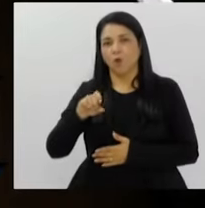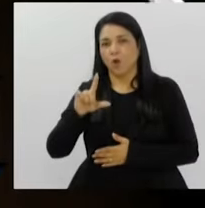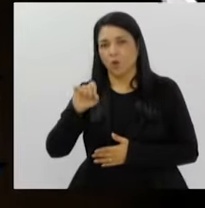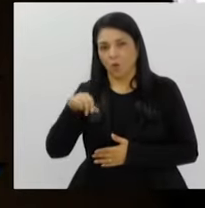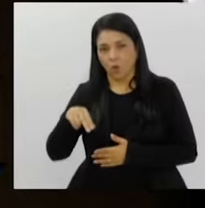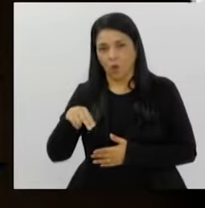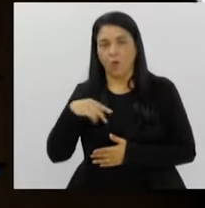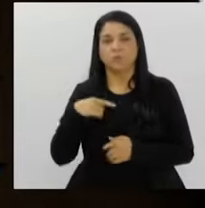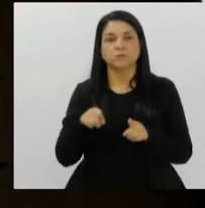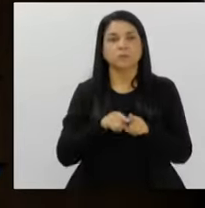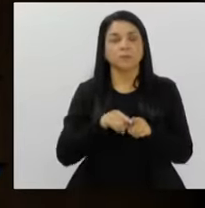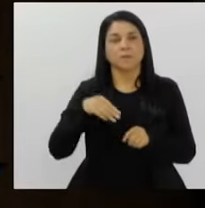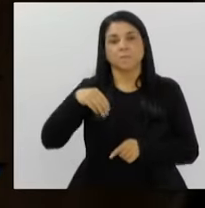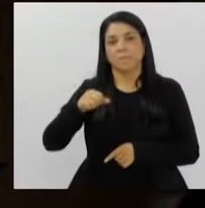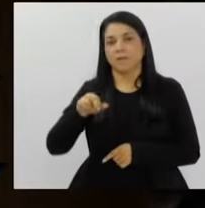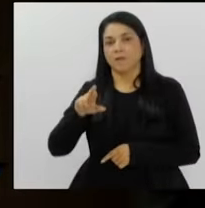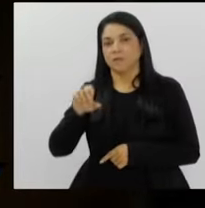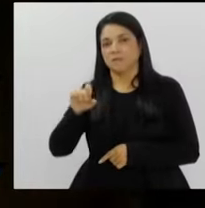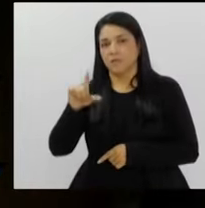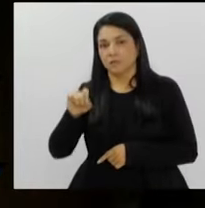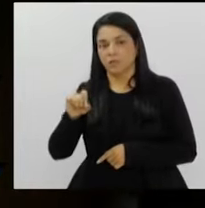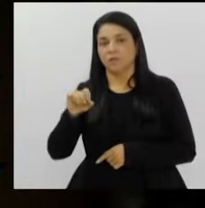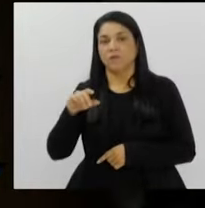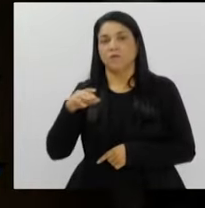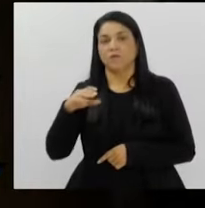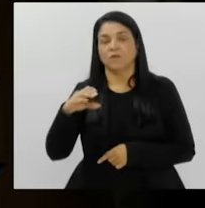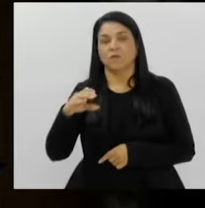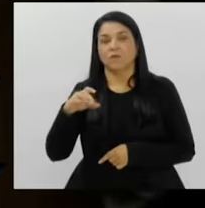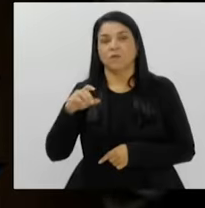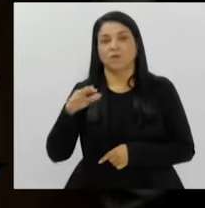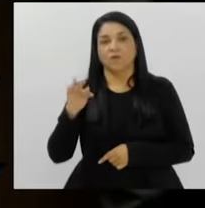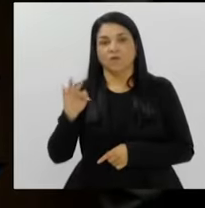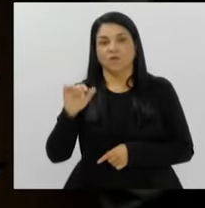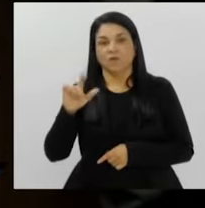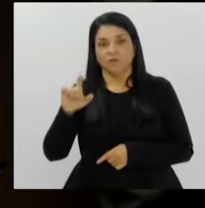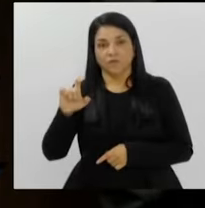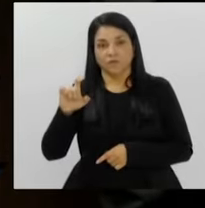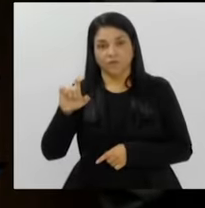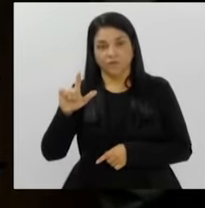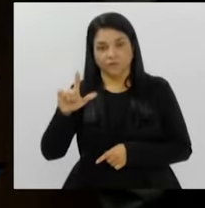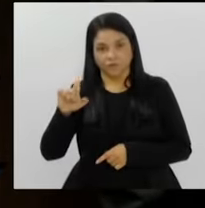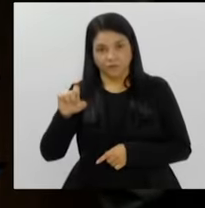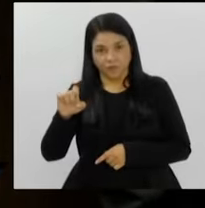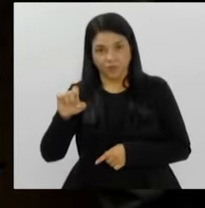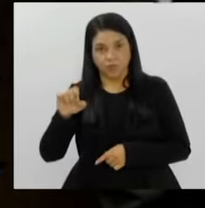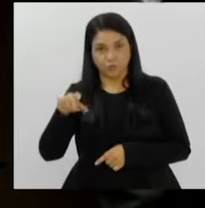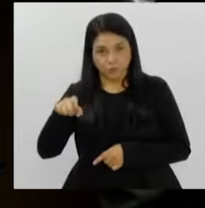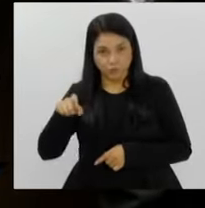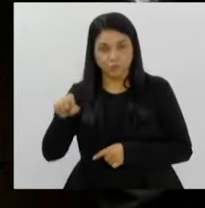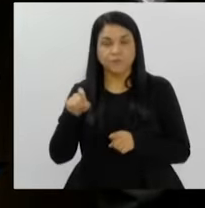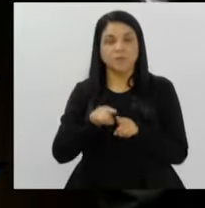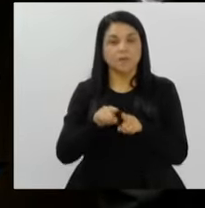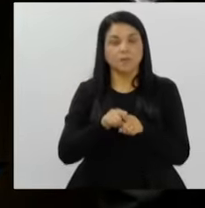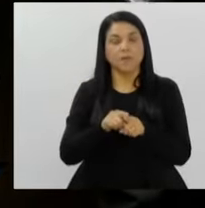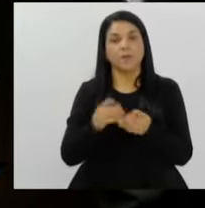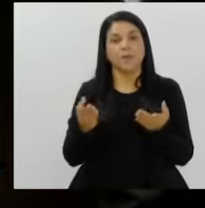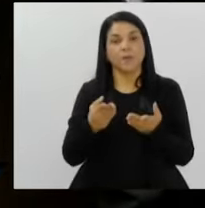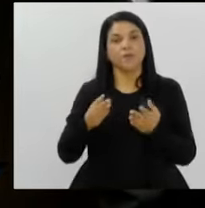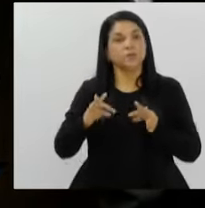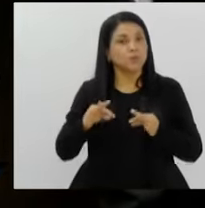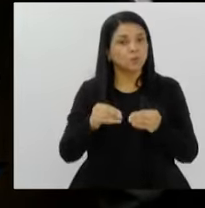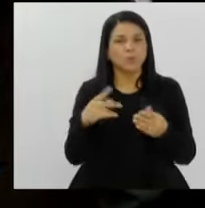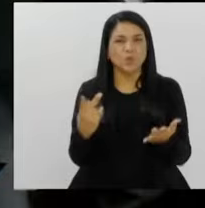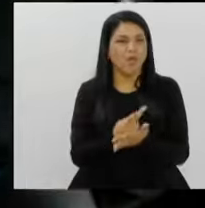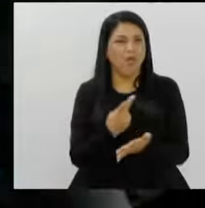que era de Marcelo Freixo, que foi do PSOL, que agora é do PT, ou seja, todo mundo farinha do mesmo saco e todo mundo do lado